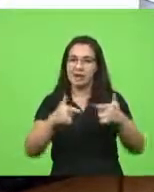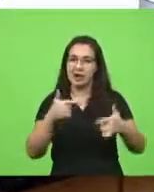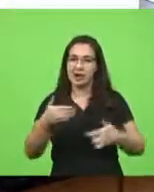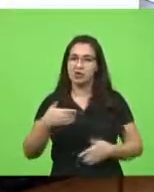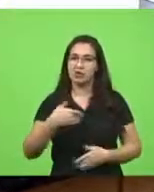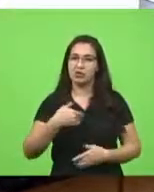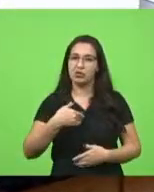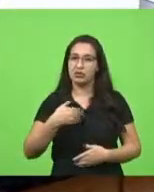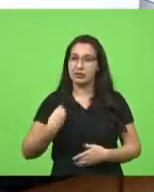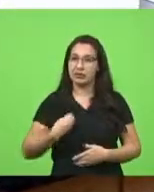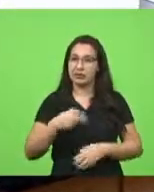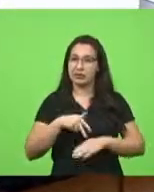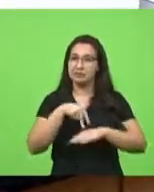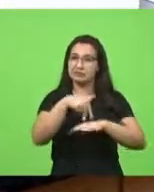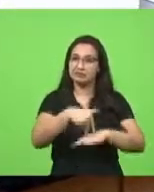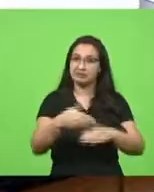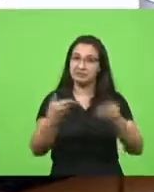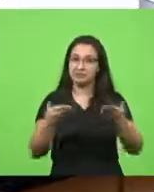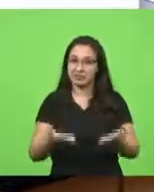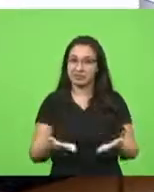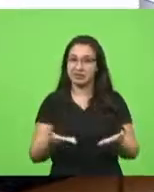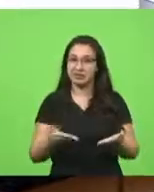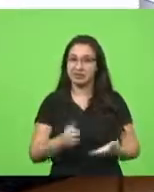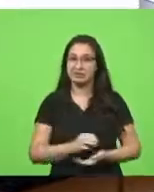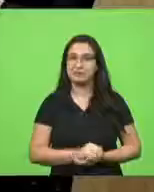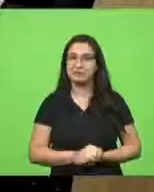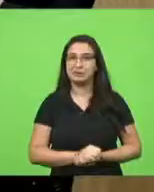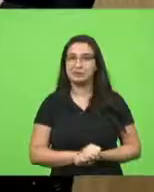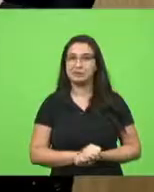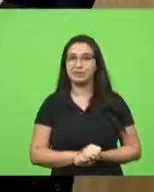contas e se colocar à disposição no Parlamento catarinense.